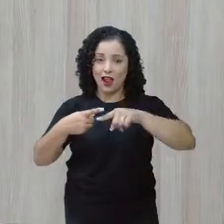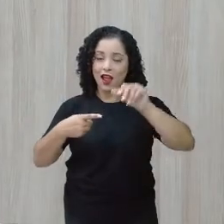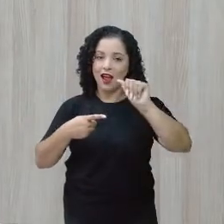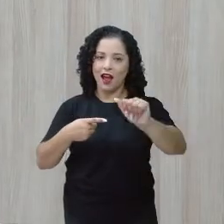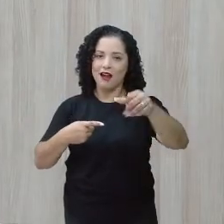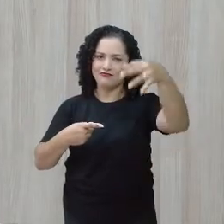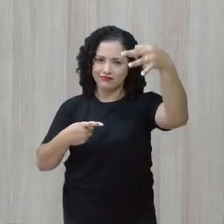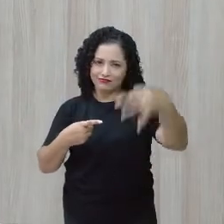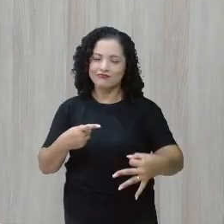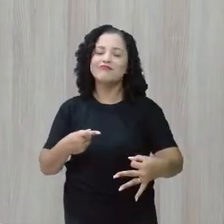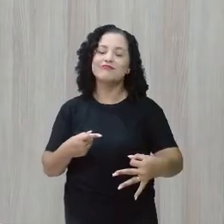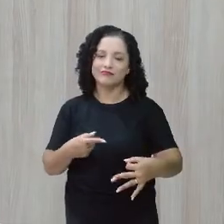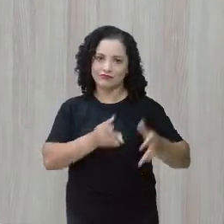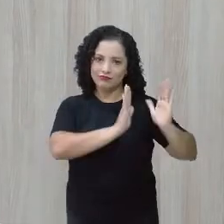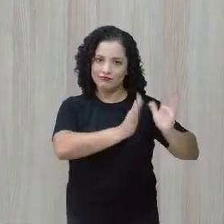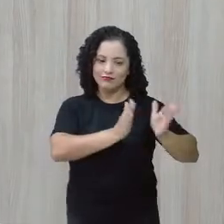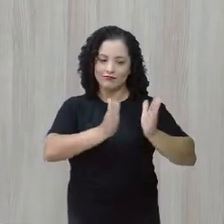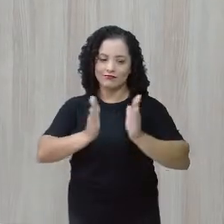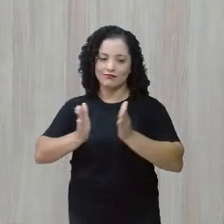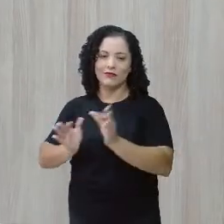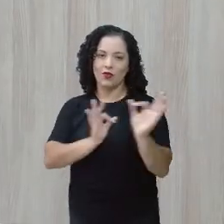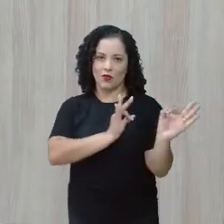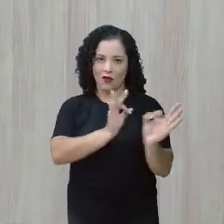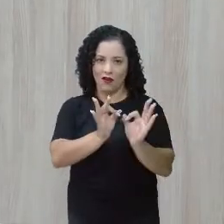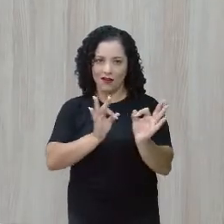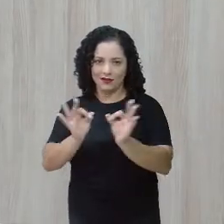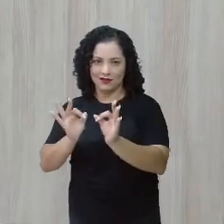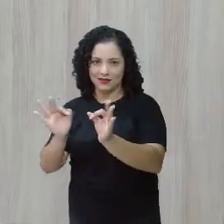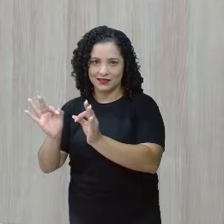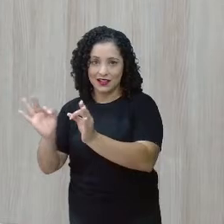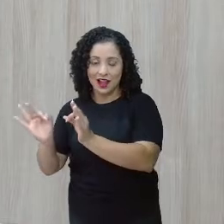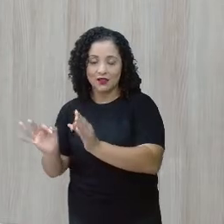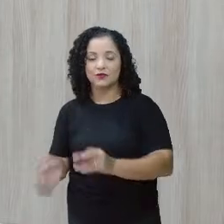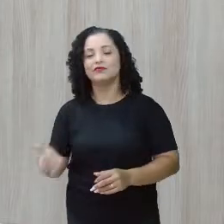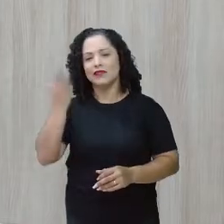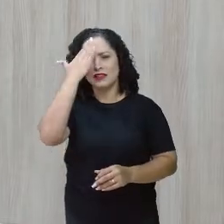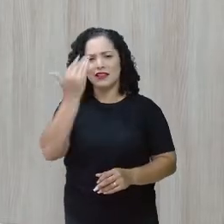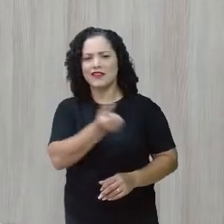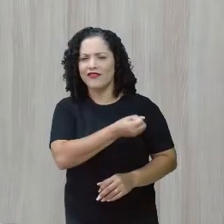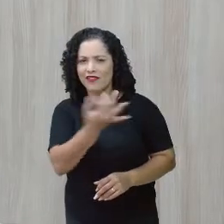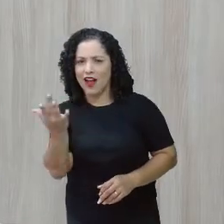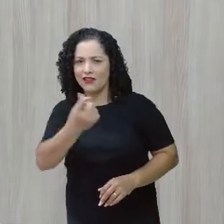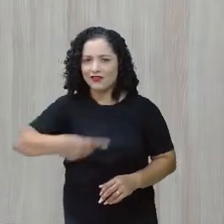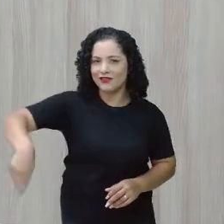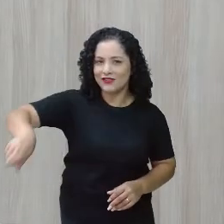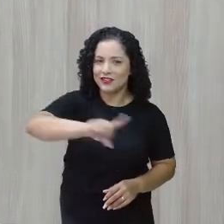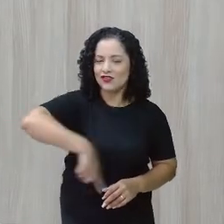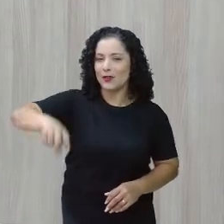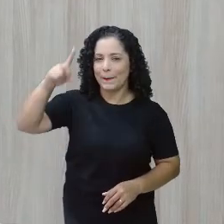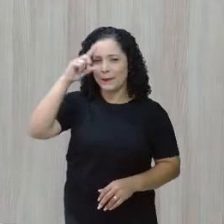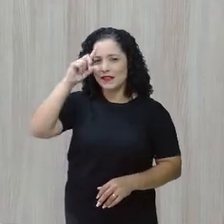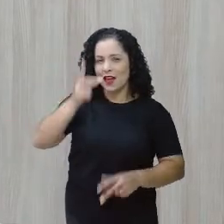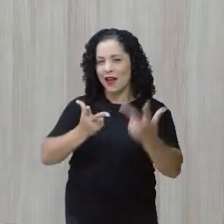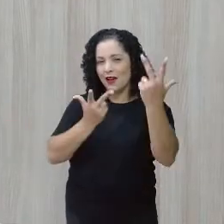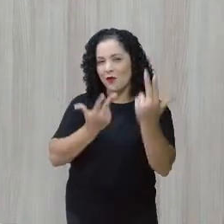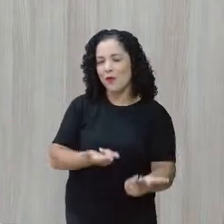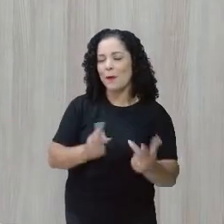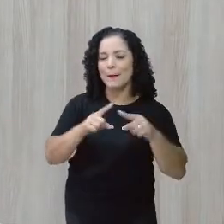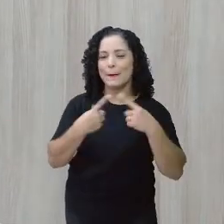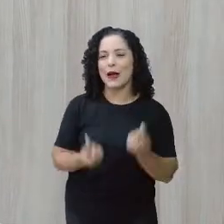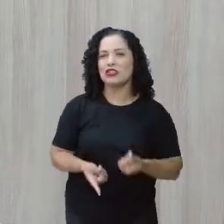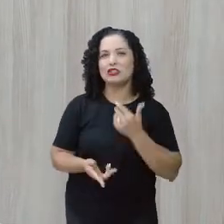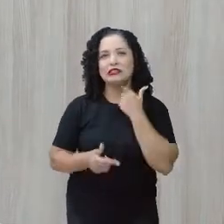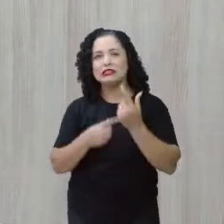quem pensou, mas não colocou, né? Eu sei que muita gente pensou, mas ficou aí. Ah, eu vou colocar ou não, estava em